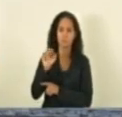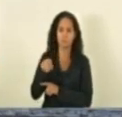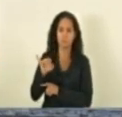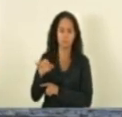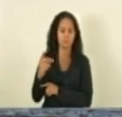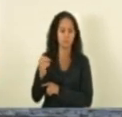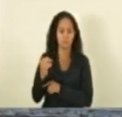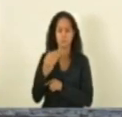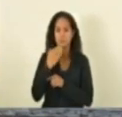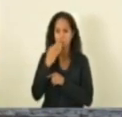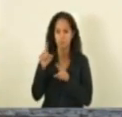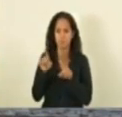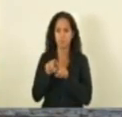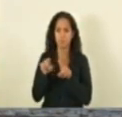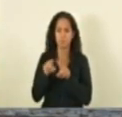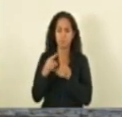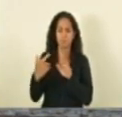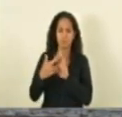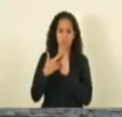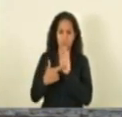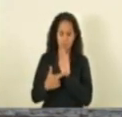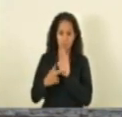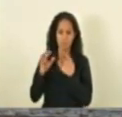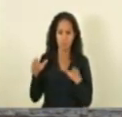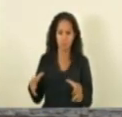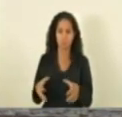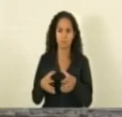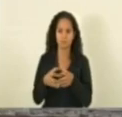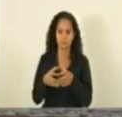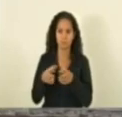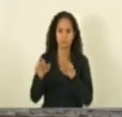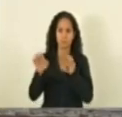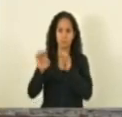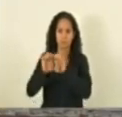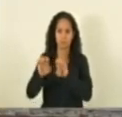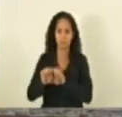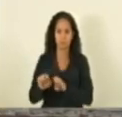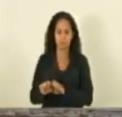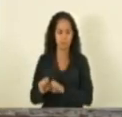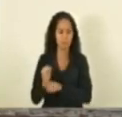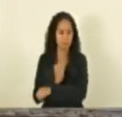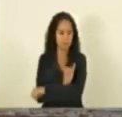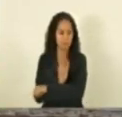Vossa Excelência também relatar na Comissão de Infraestrutura.